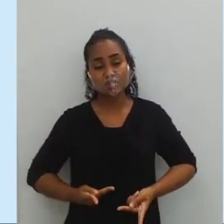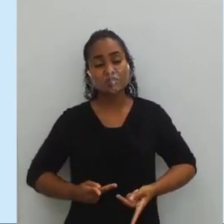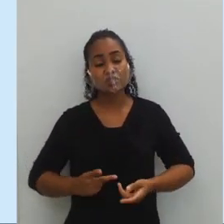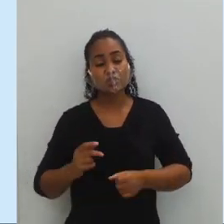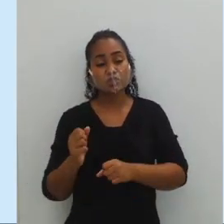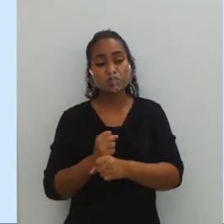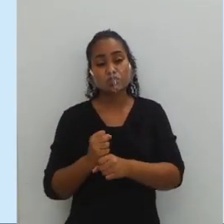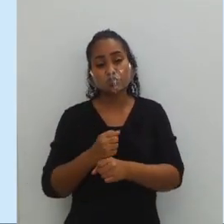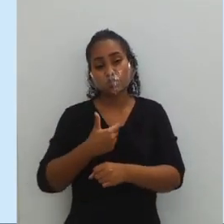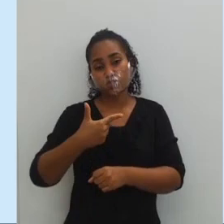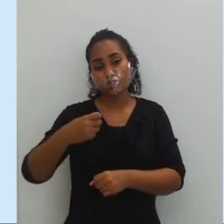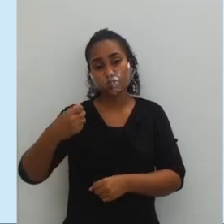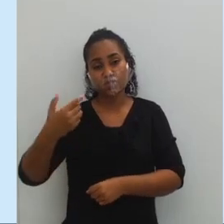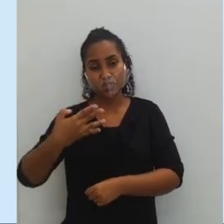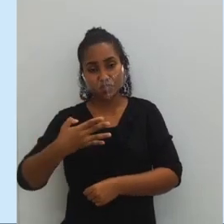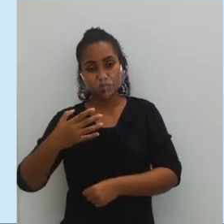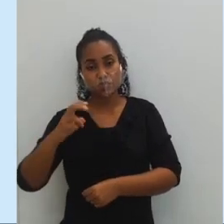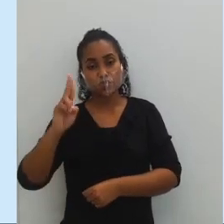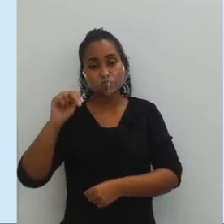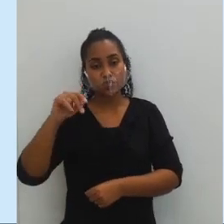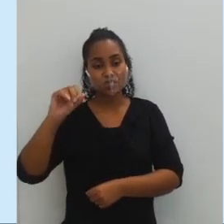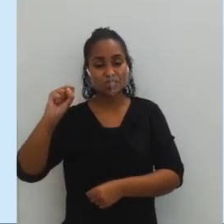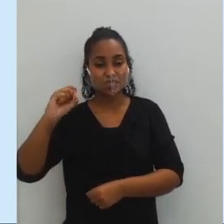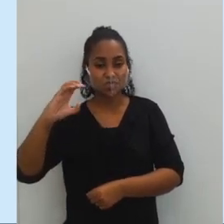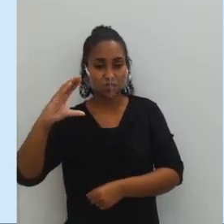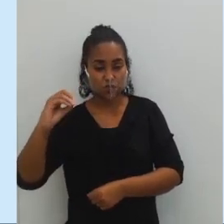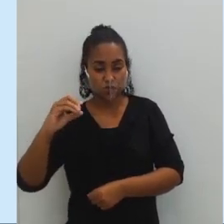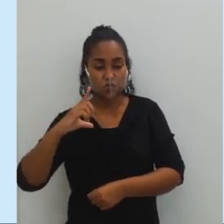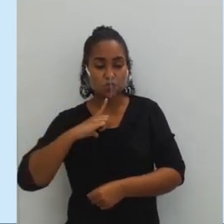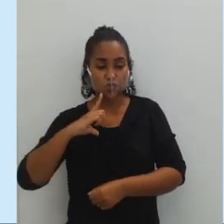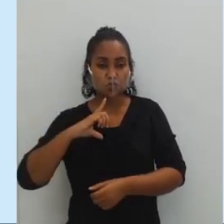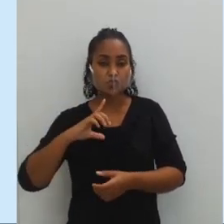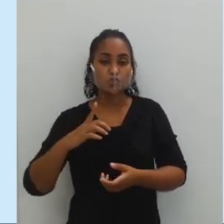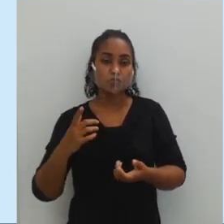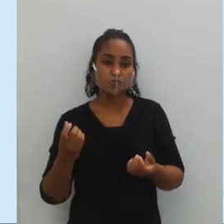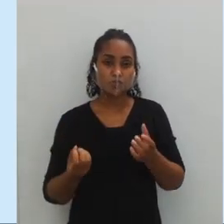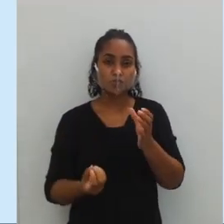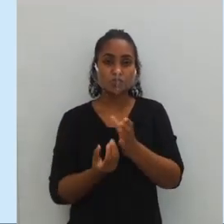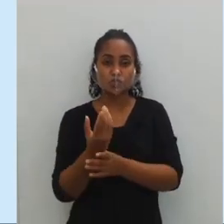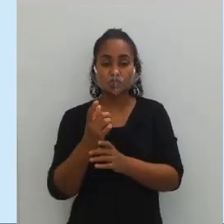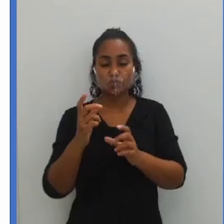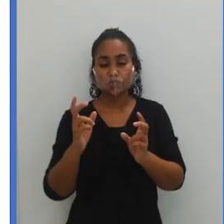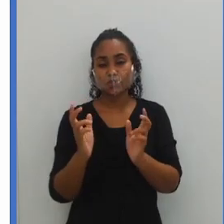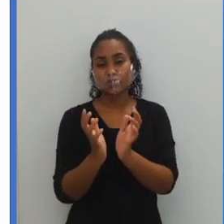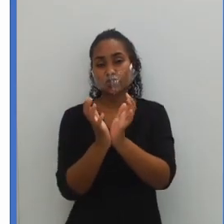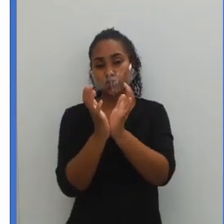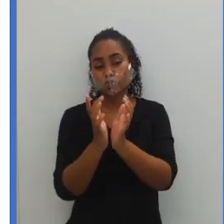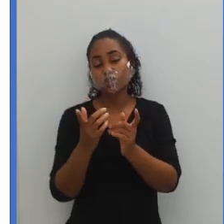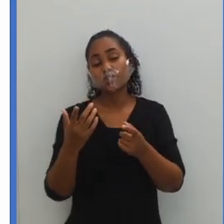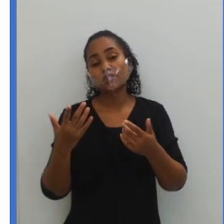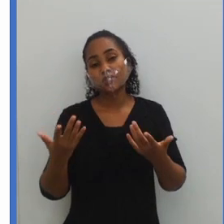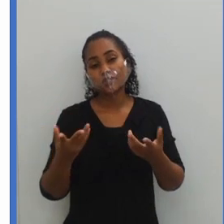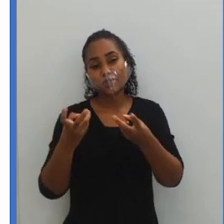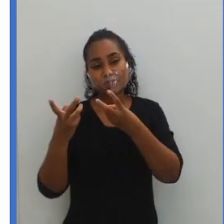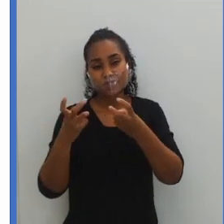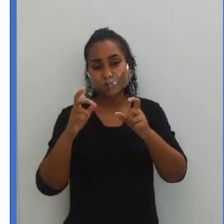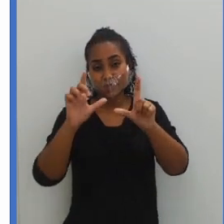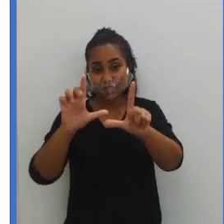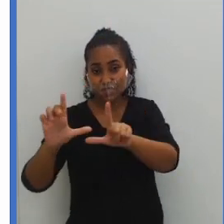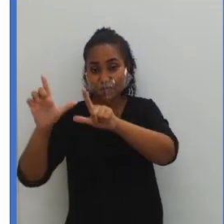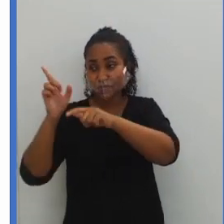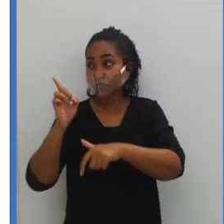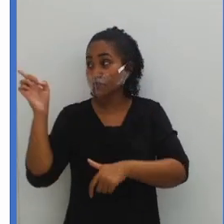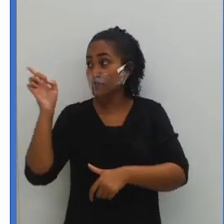humanidade desde 2014, considerada pela Unesco, que foi quem deu esse título. E aí, como mostra na imagem